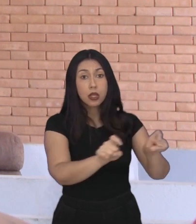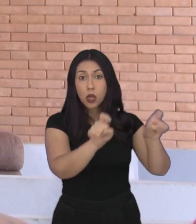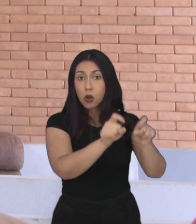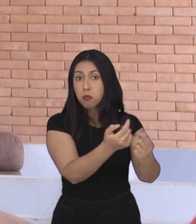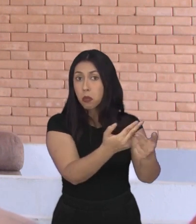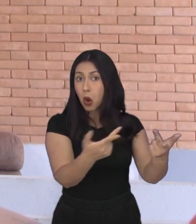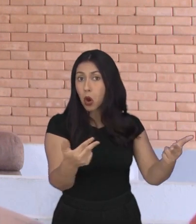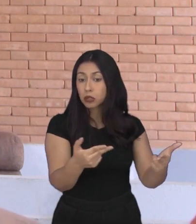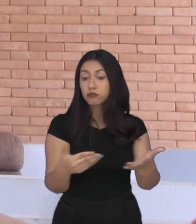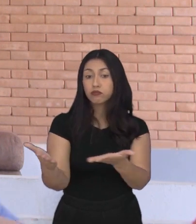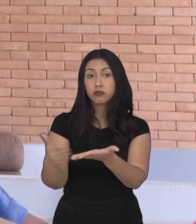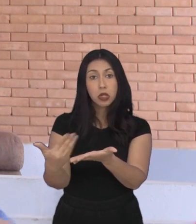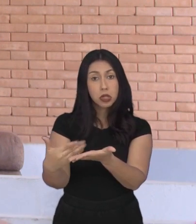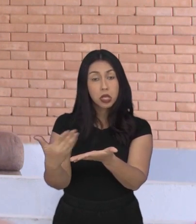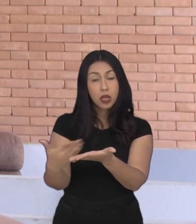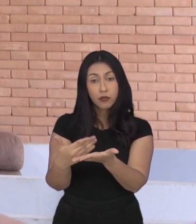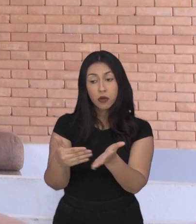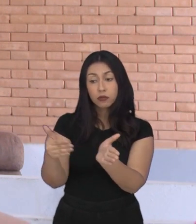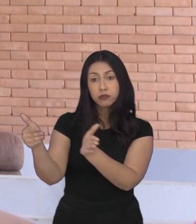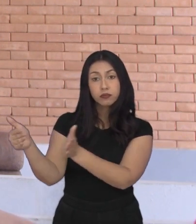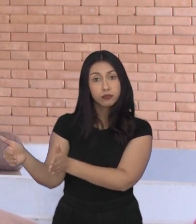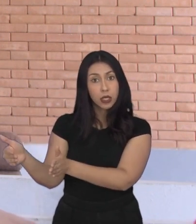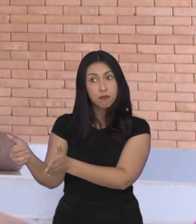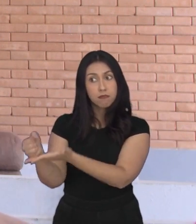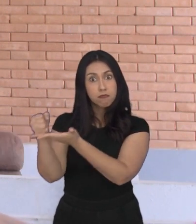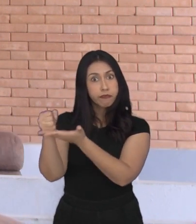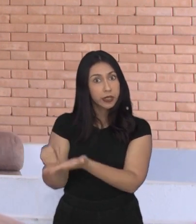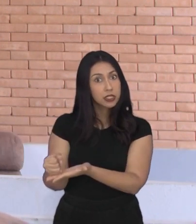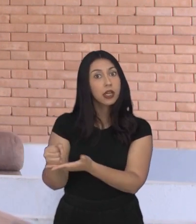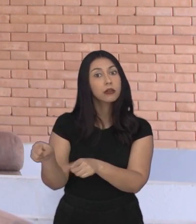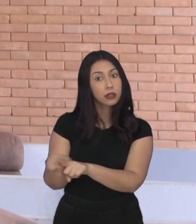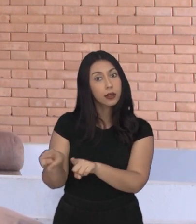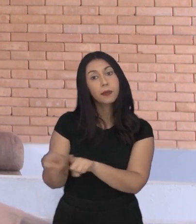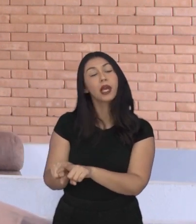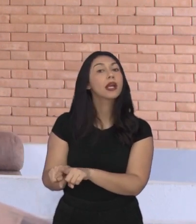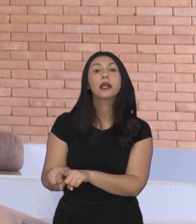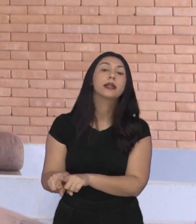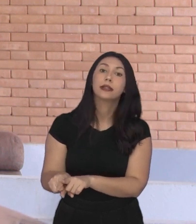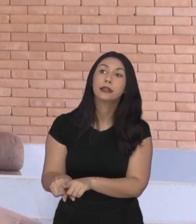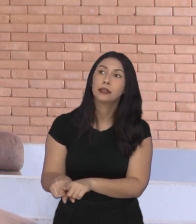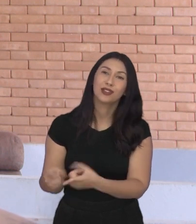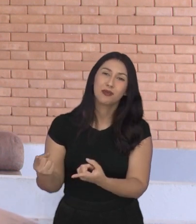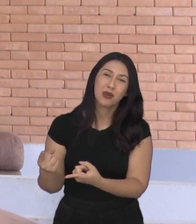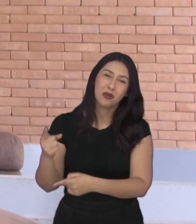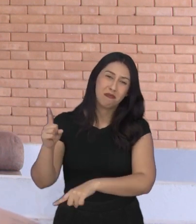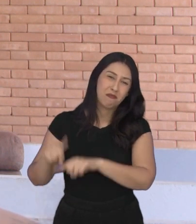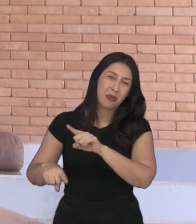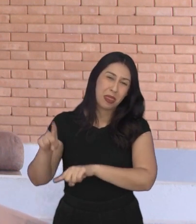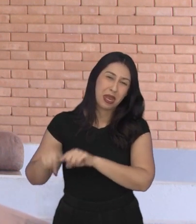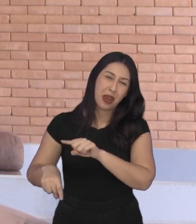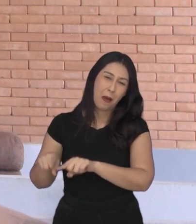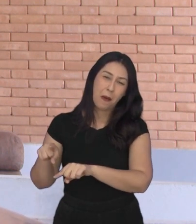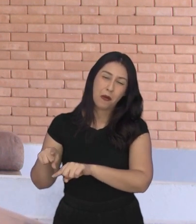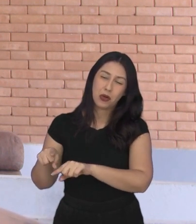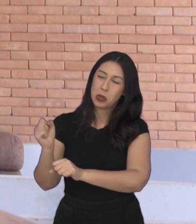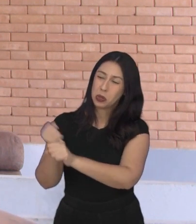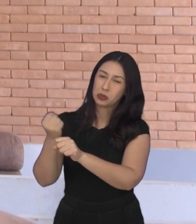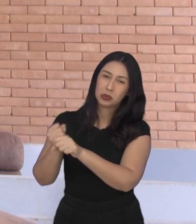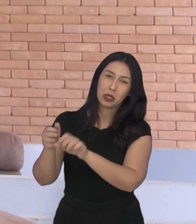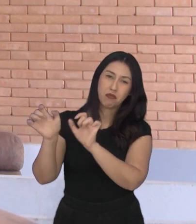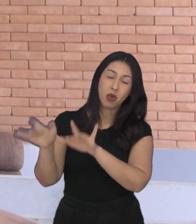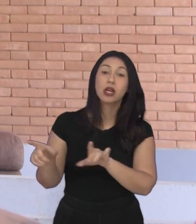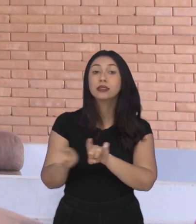Nacional do Câncer, revelam que em 2019 o país registrou 7.370 mortes pela